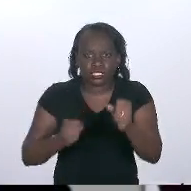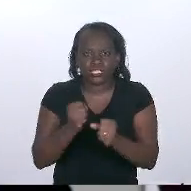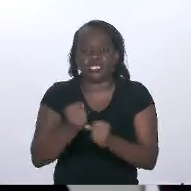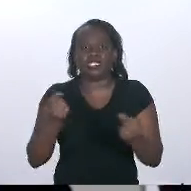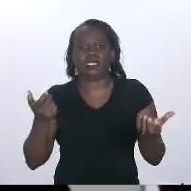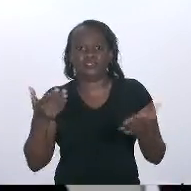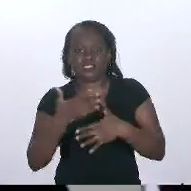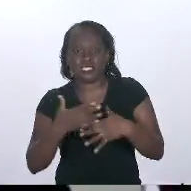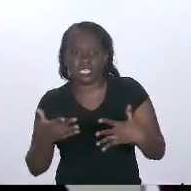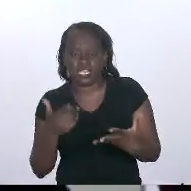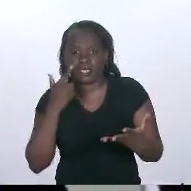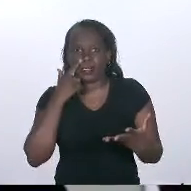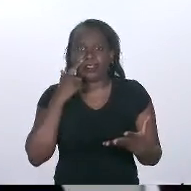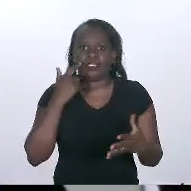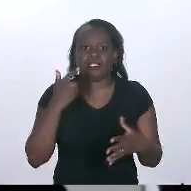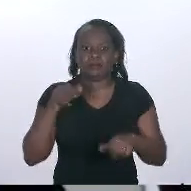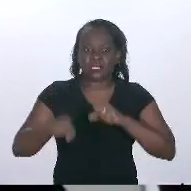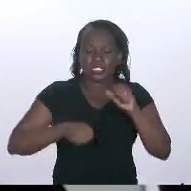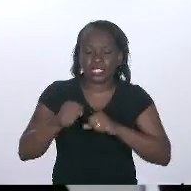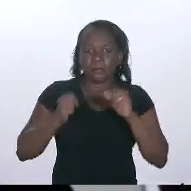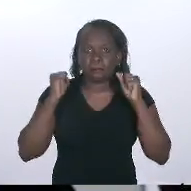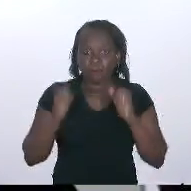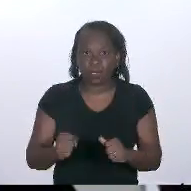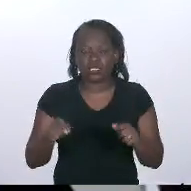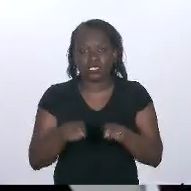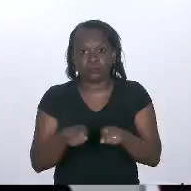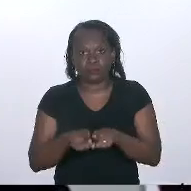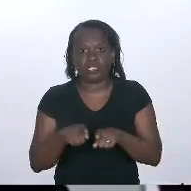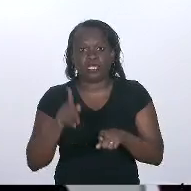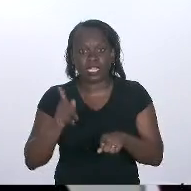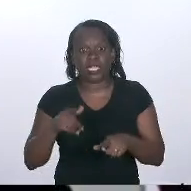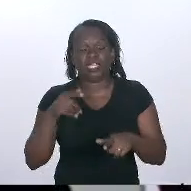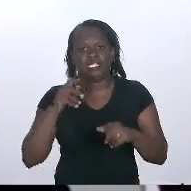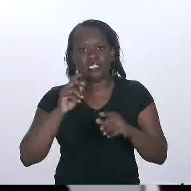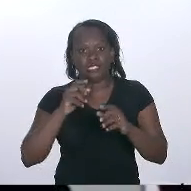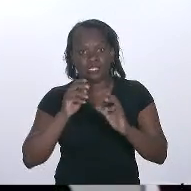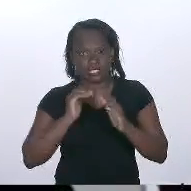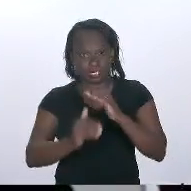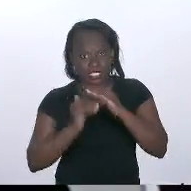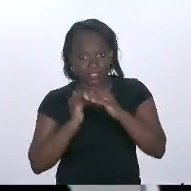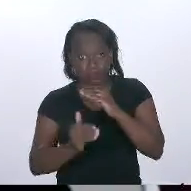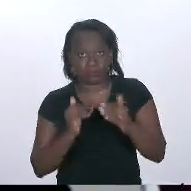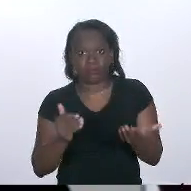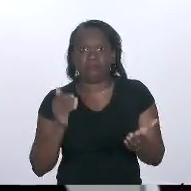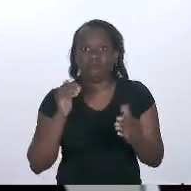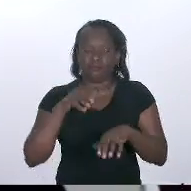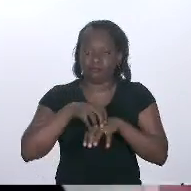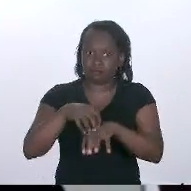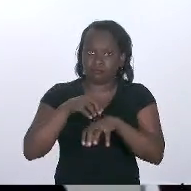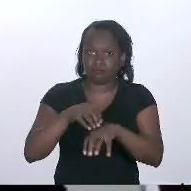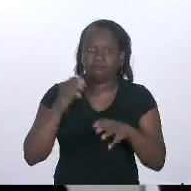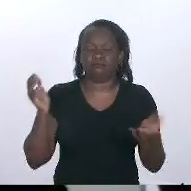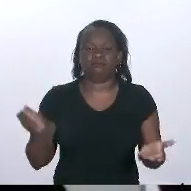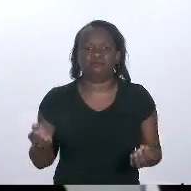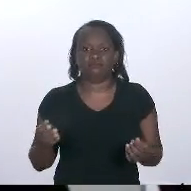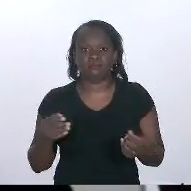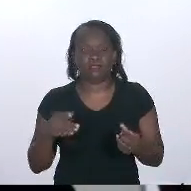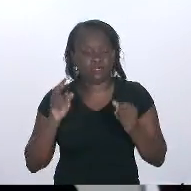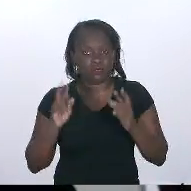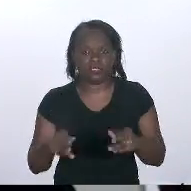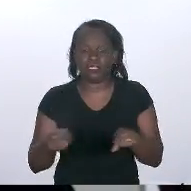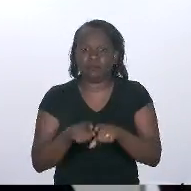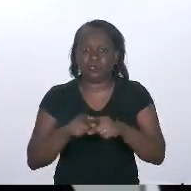cidades onde a bicicleta possa ser considerada também um modal de transporte e também a ligação né